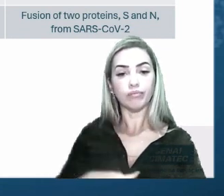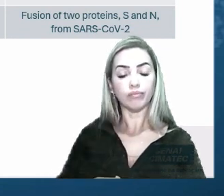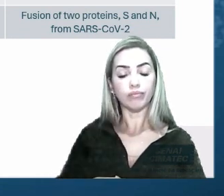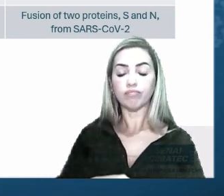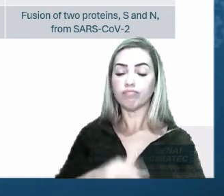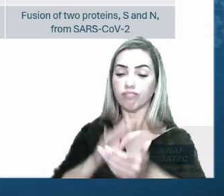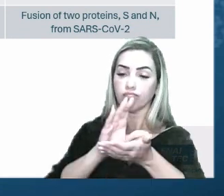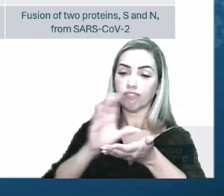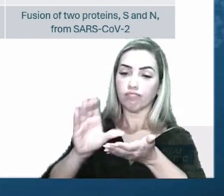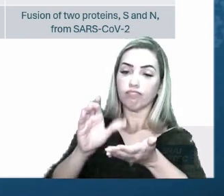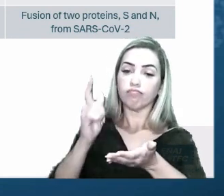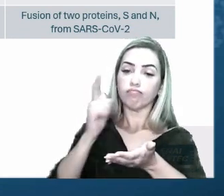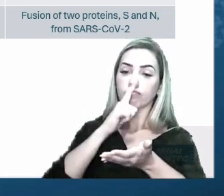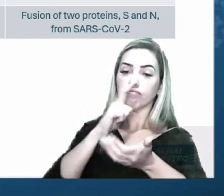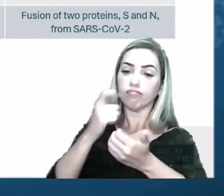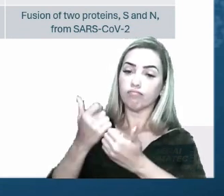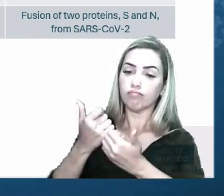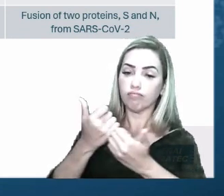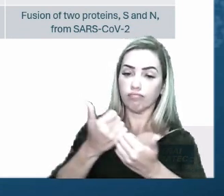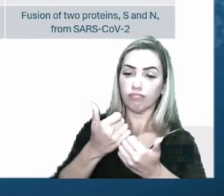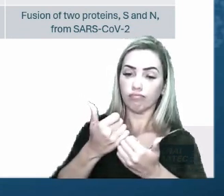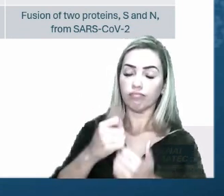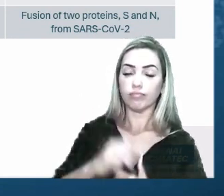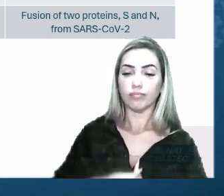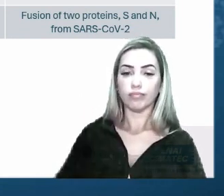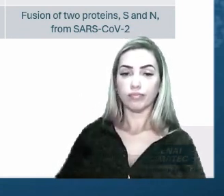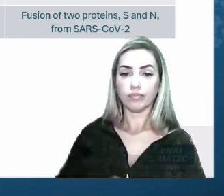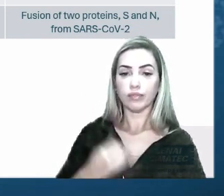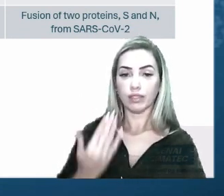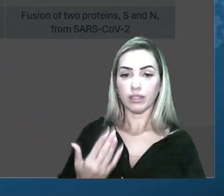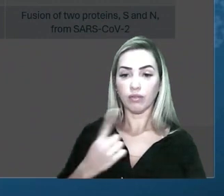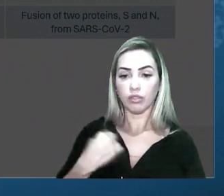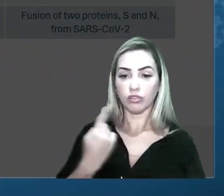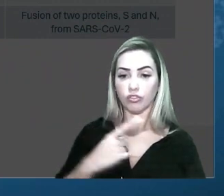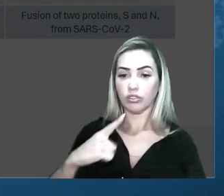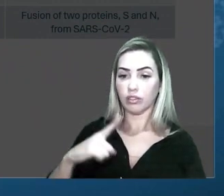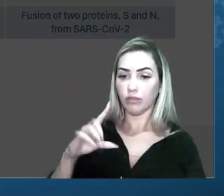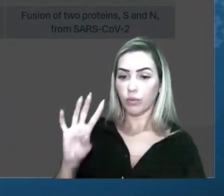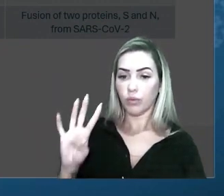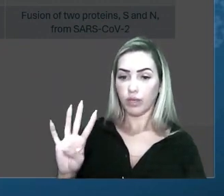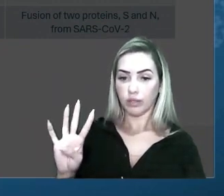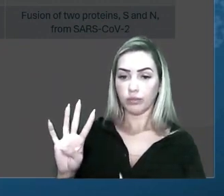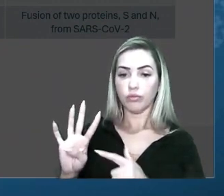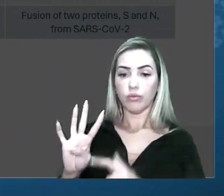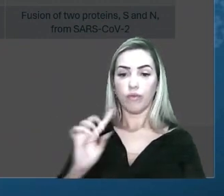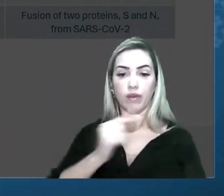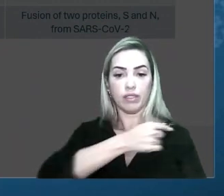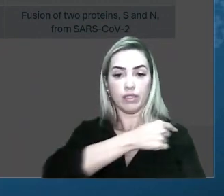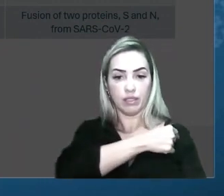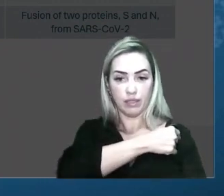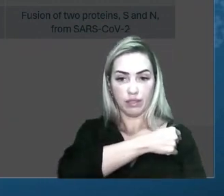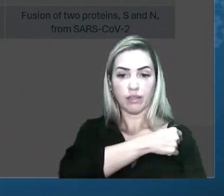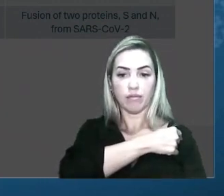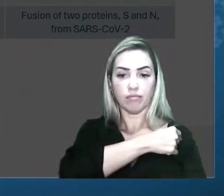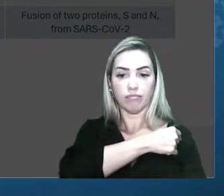financiando e apoiando. Então, a gente teve 4 vacinas que